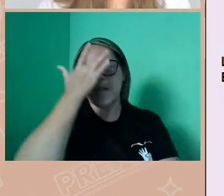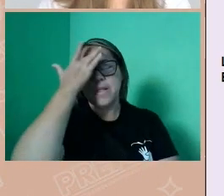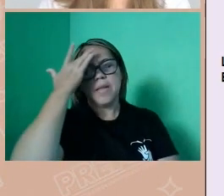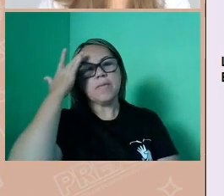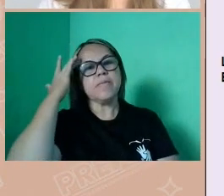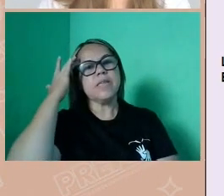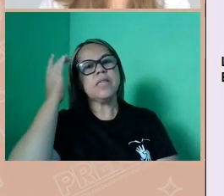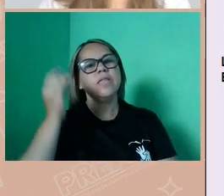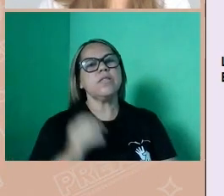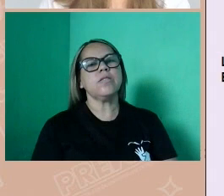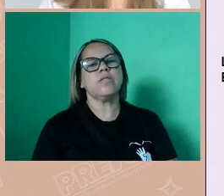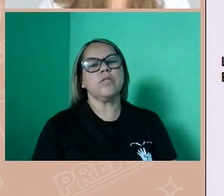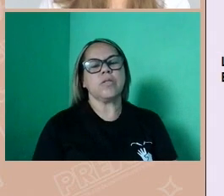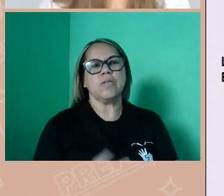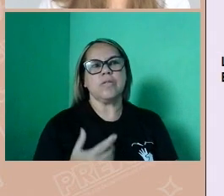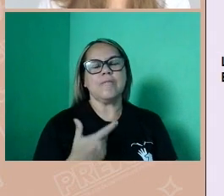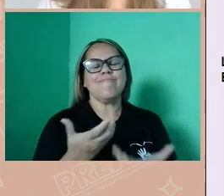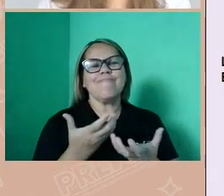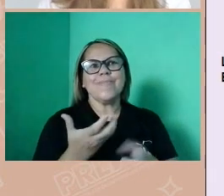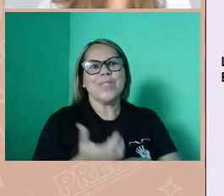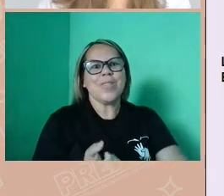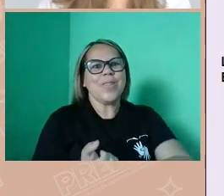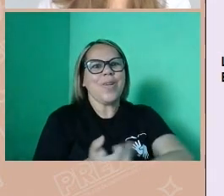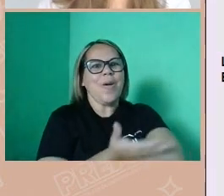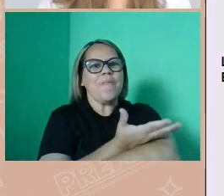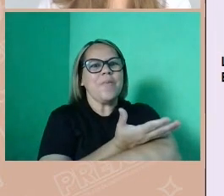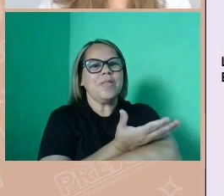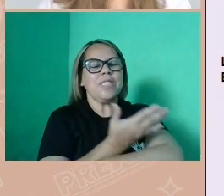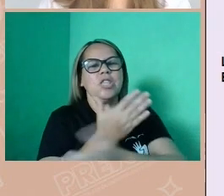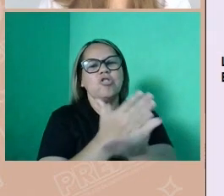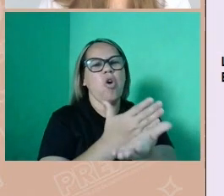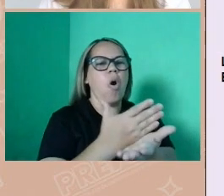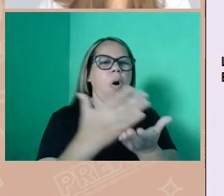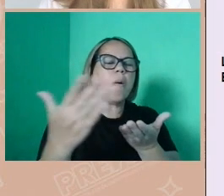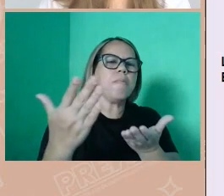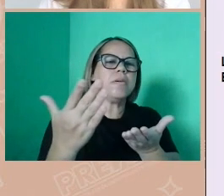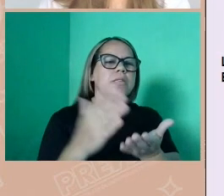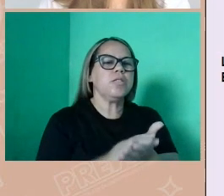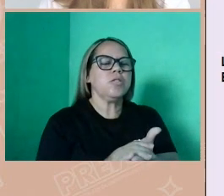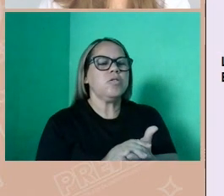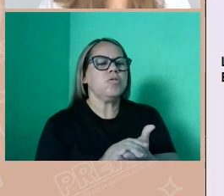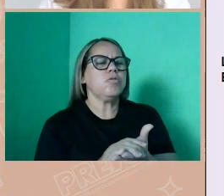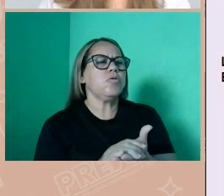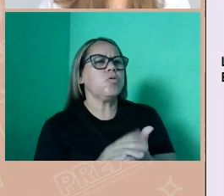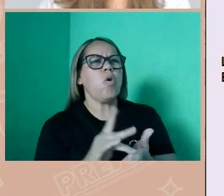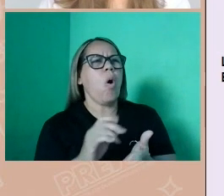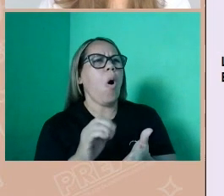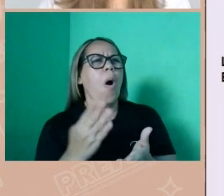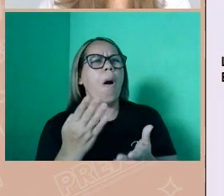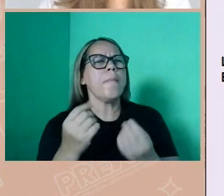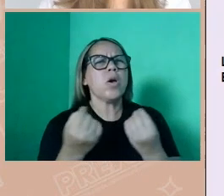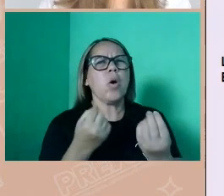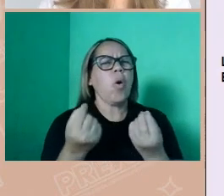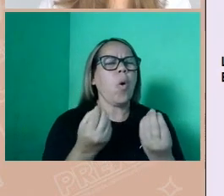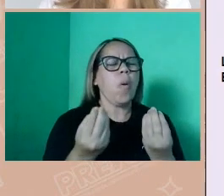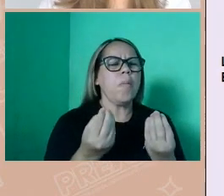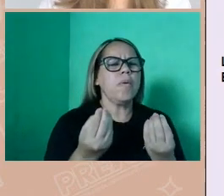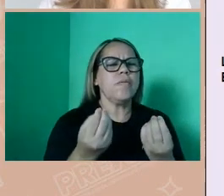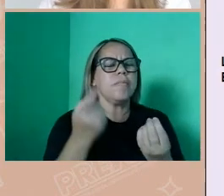de emoções thrill iniciou um hobby como é esse hobby vamos lembrar dos adjetivos